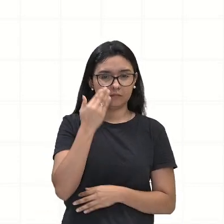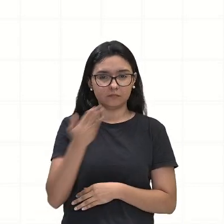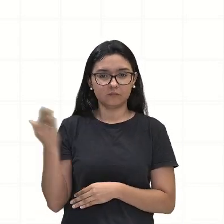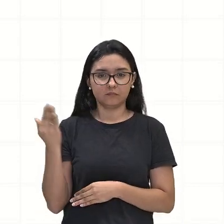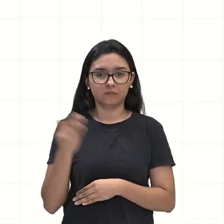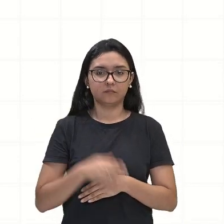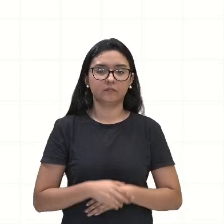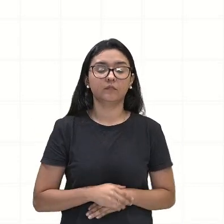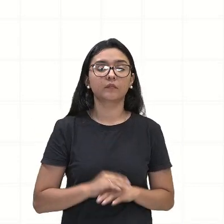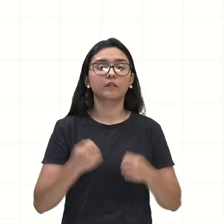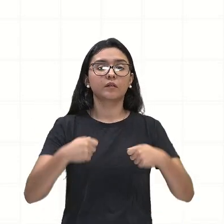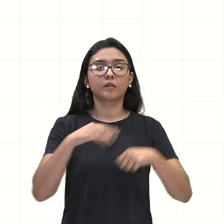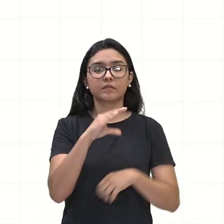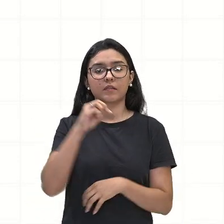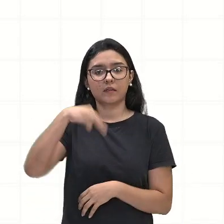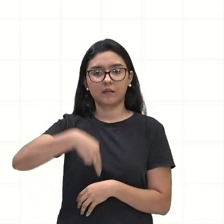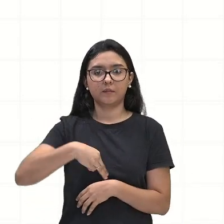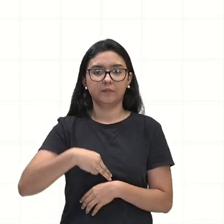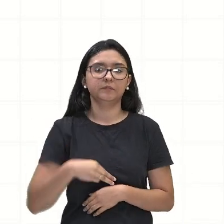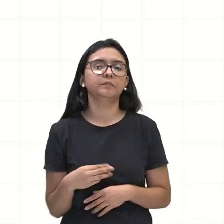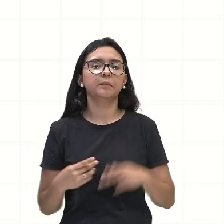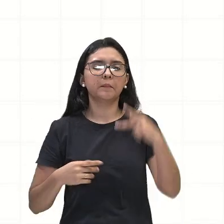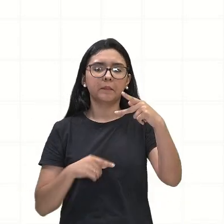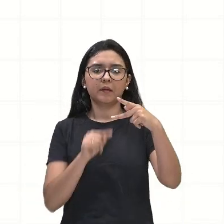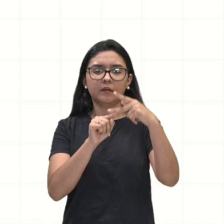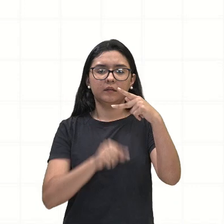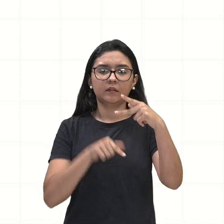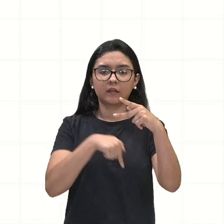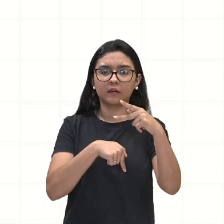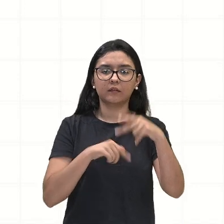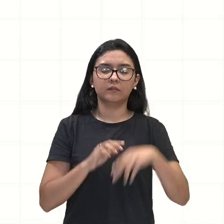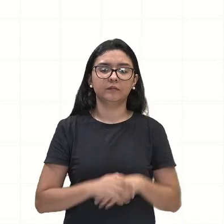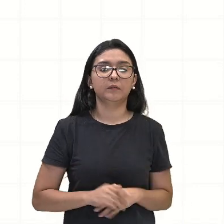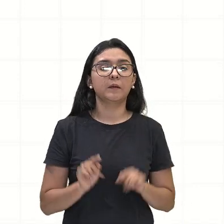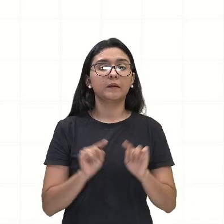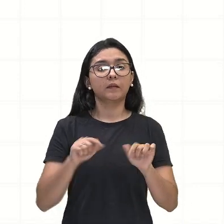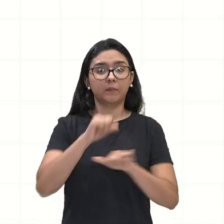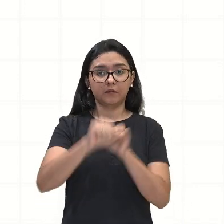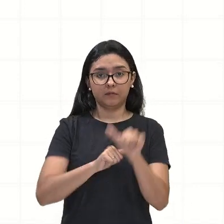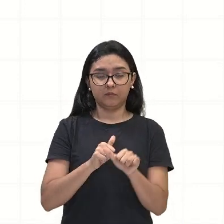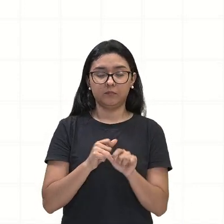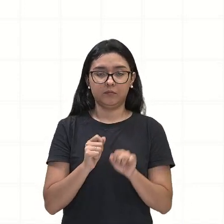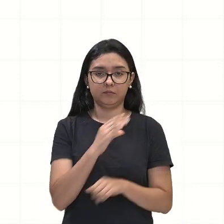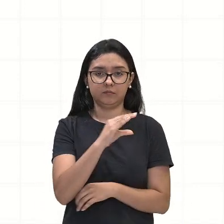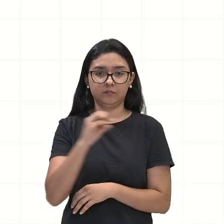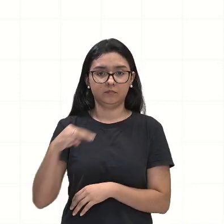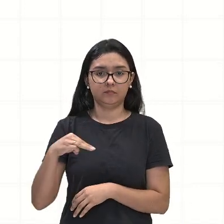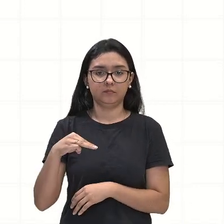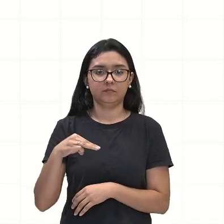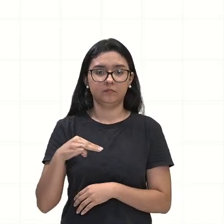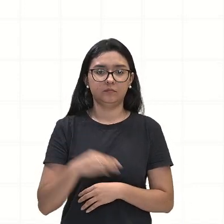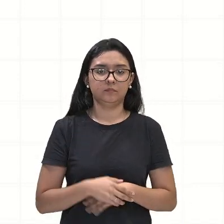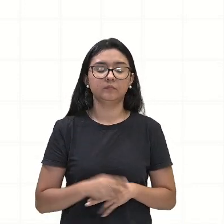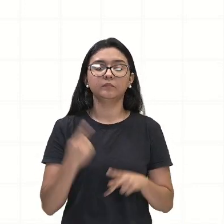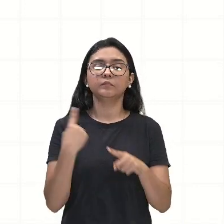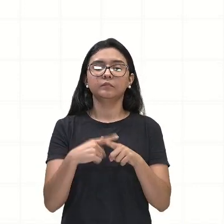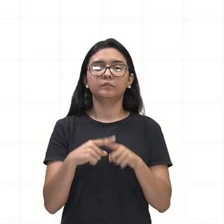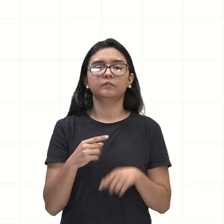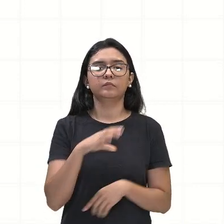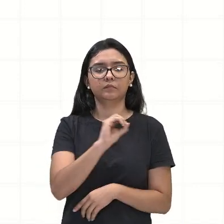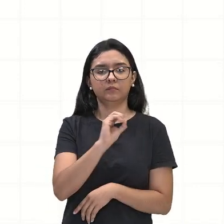em centímetros, beleza? Então, para transformar em centímetros, porque essa unidade aqui, esse valor